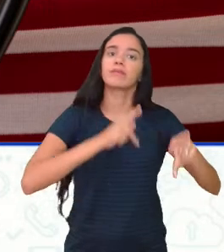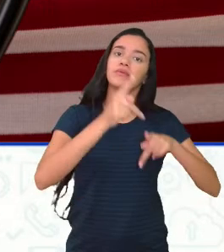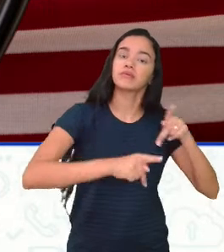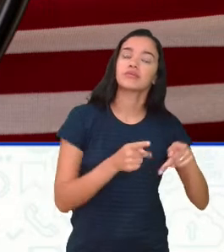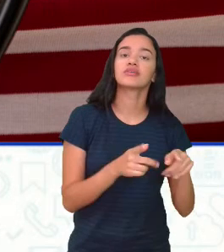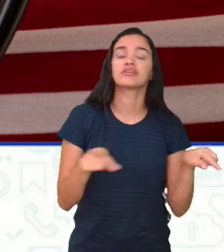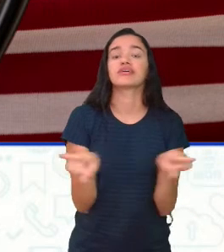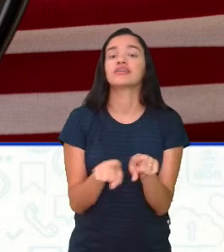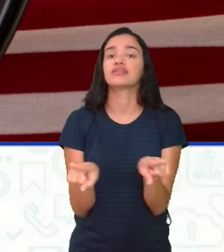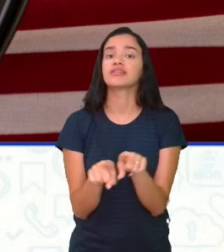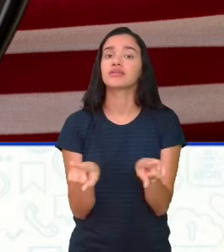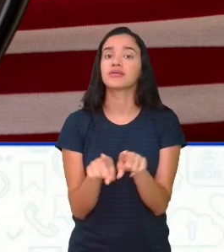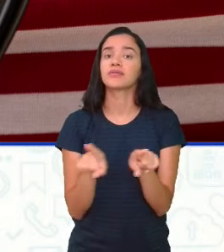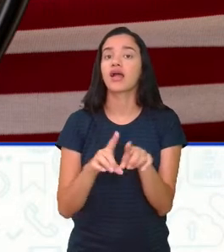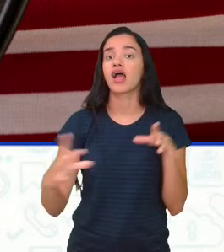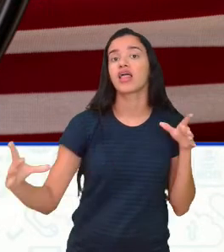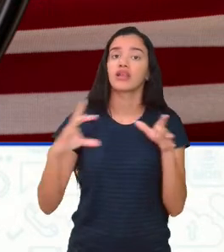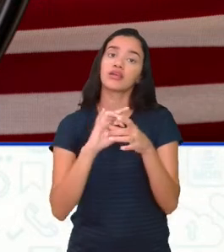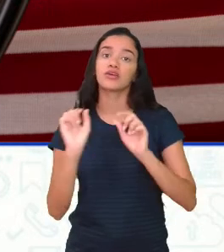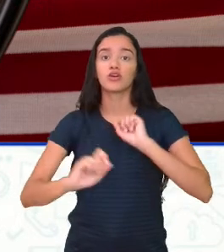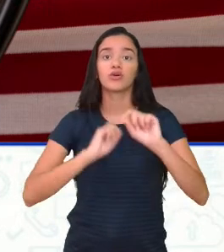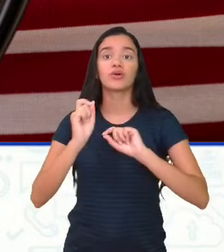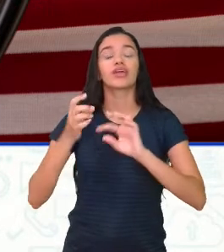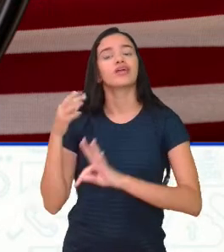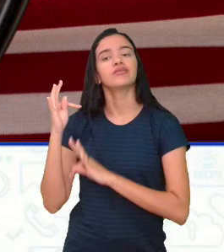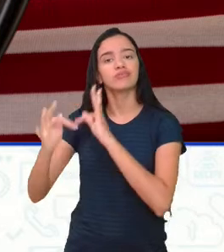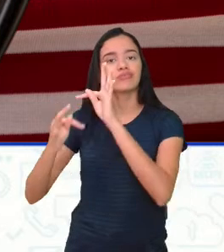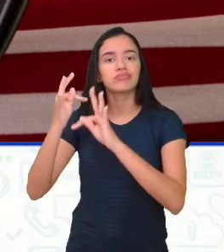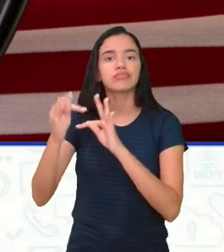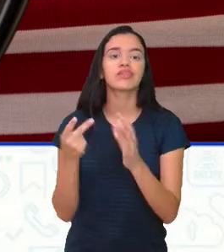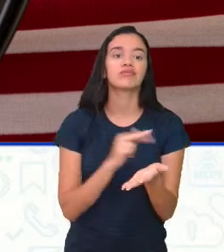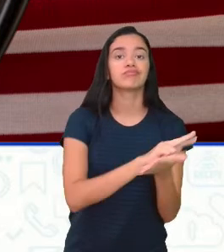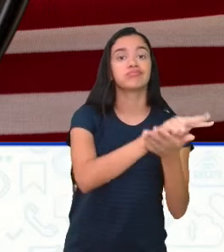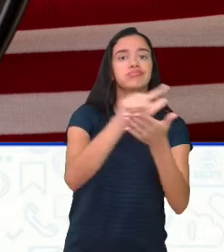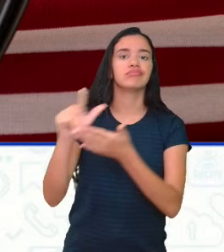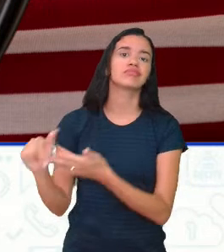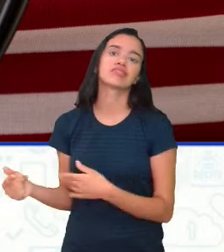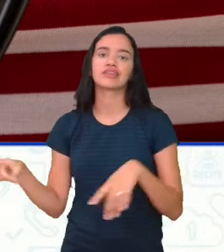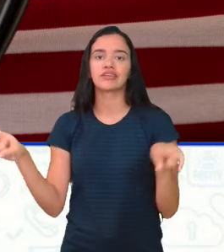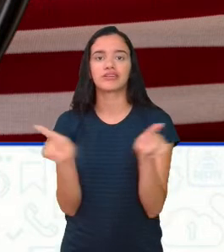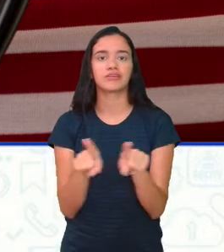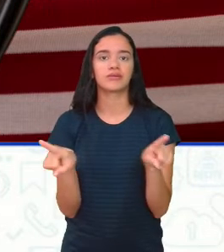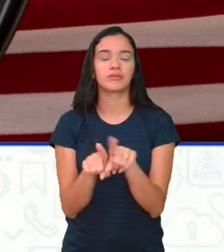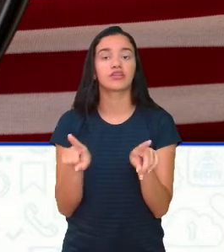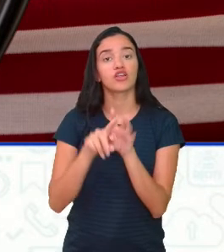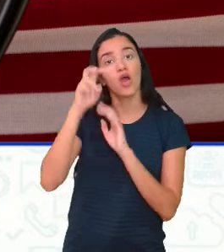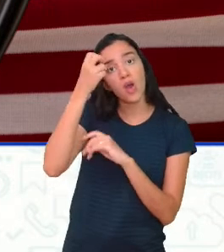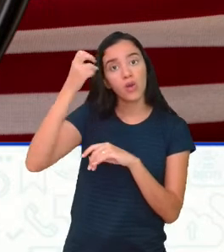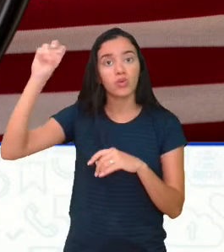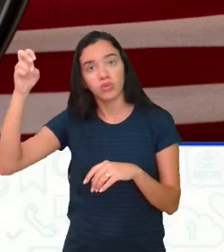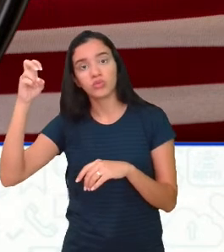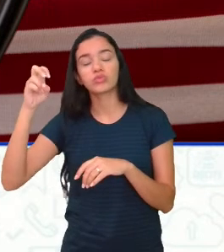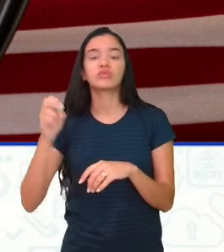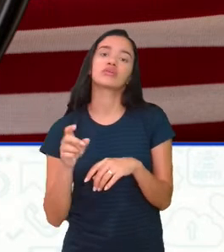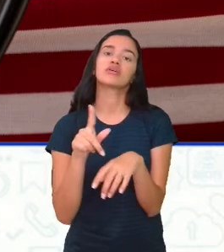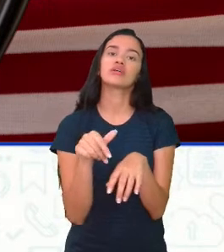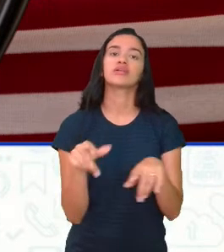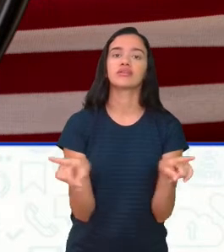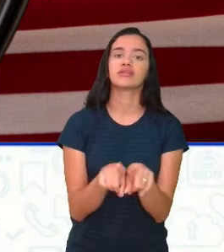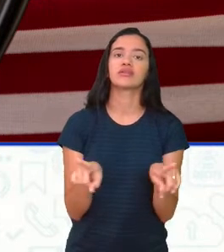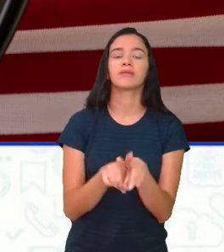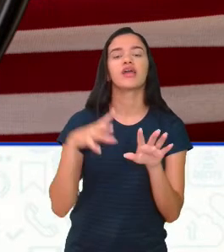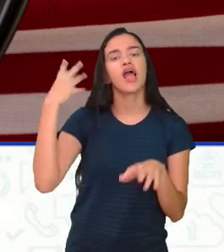e ela pode estar ligada à tradição e à diversidade da cultura popular.